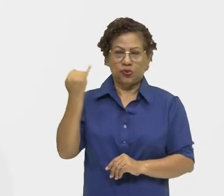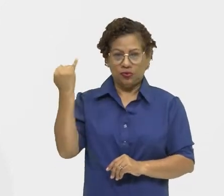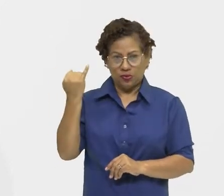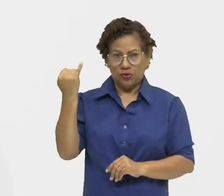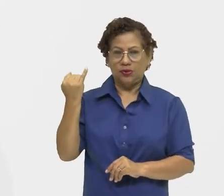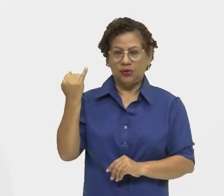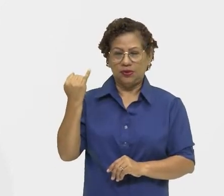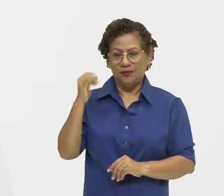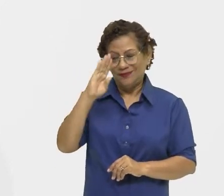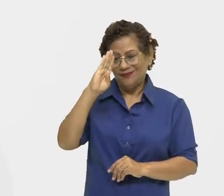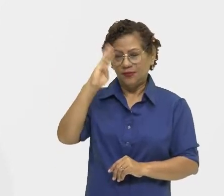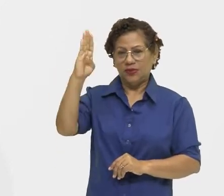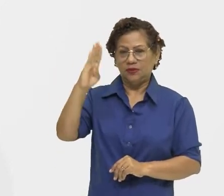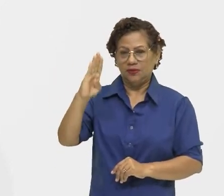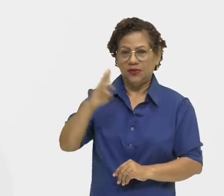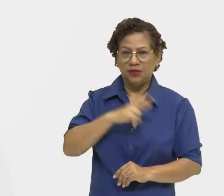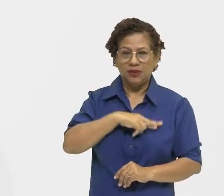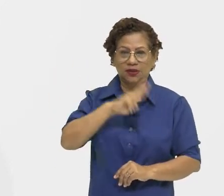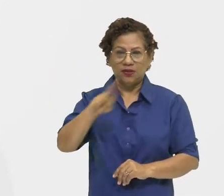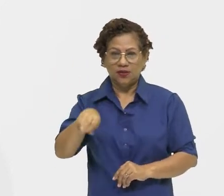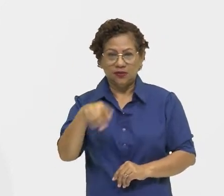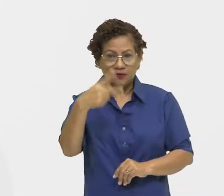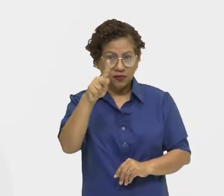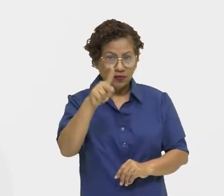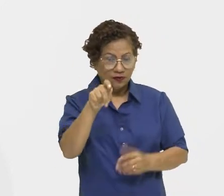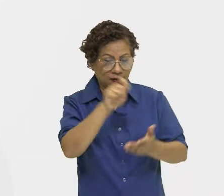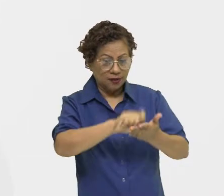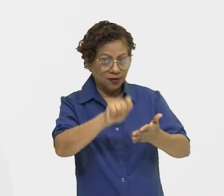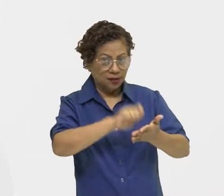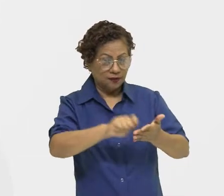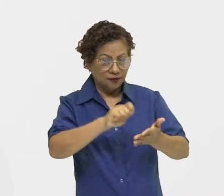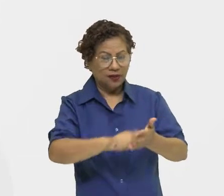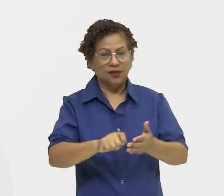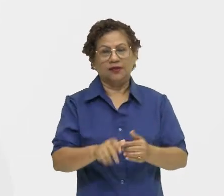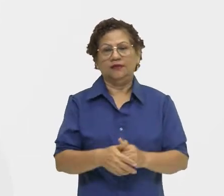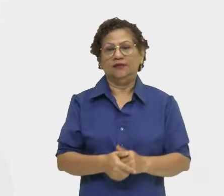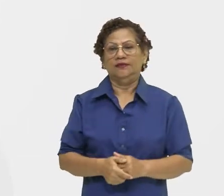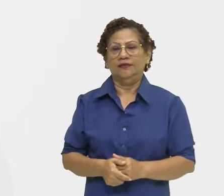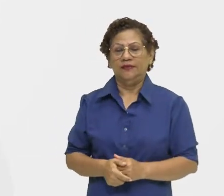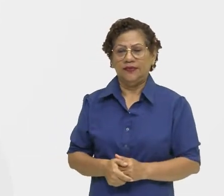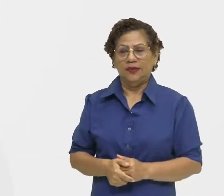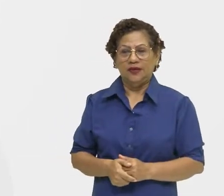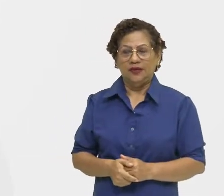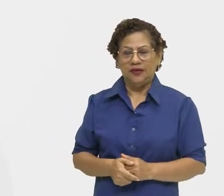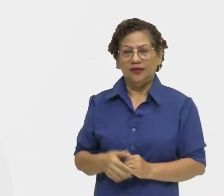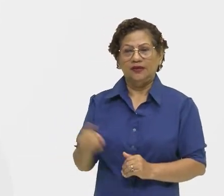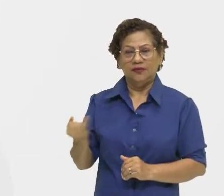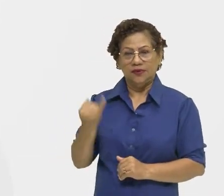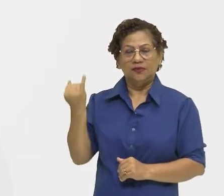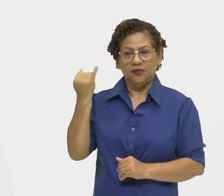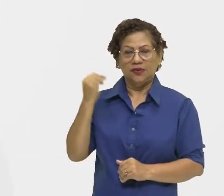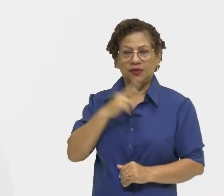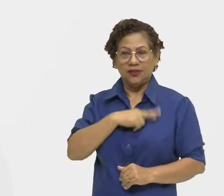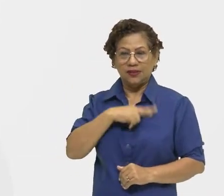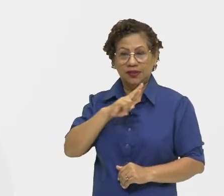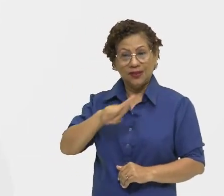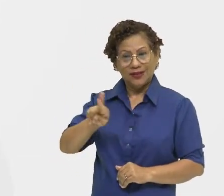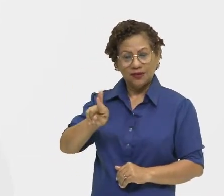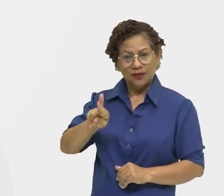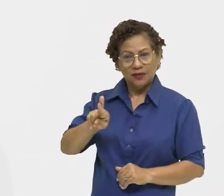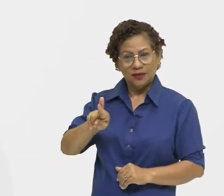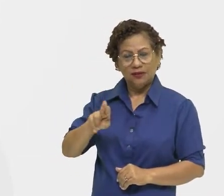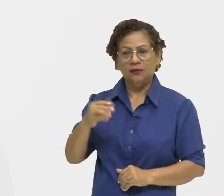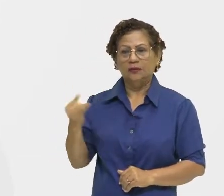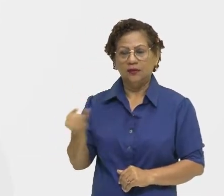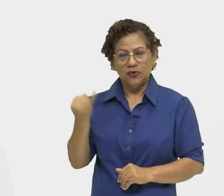religião. Grifa aí, anota no caderno. Forte presença da religião. Esse é um elemento